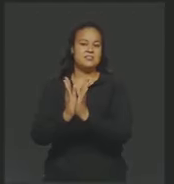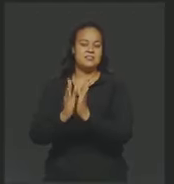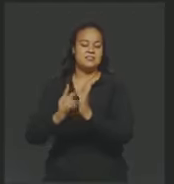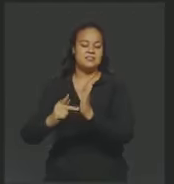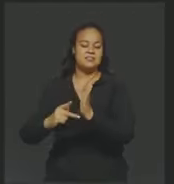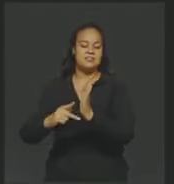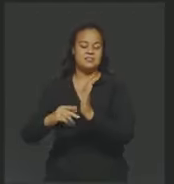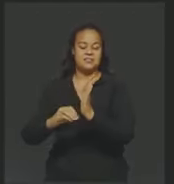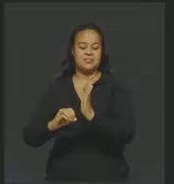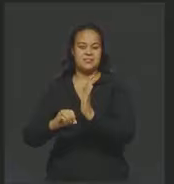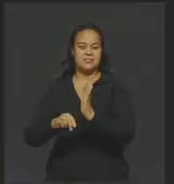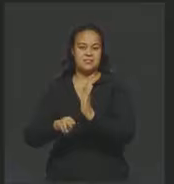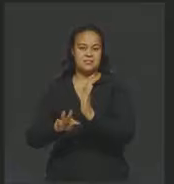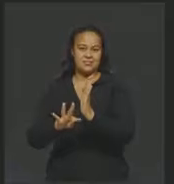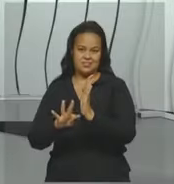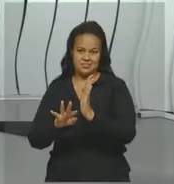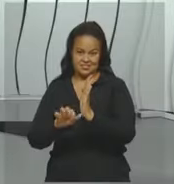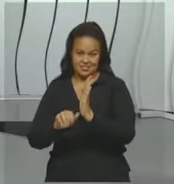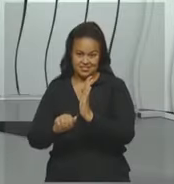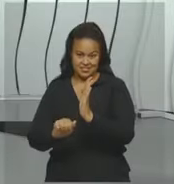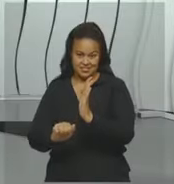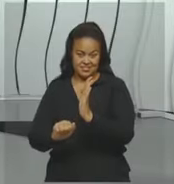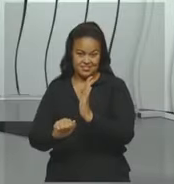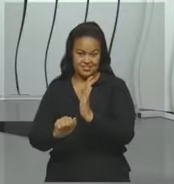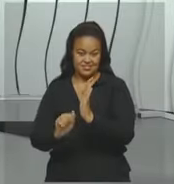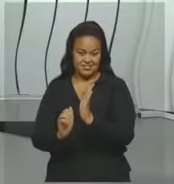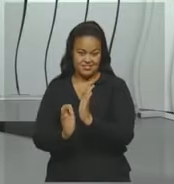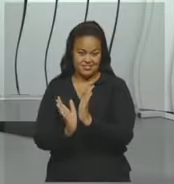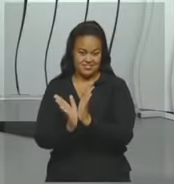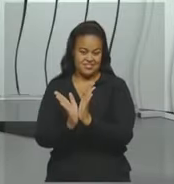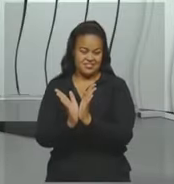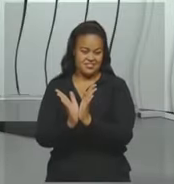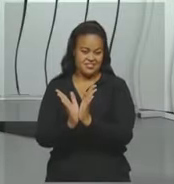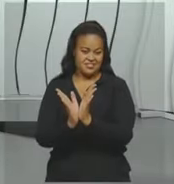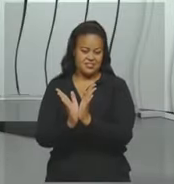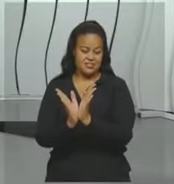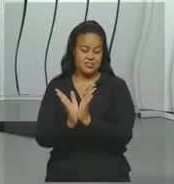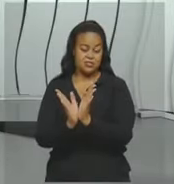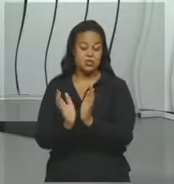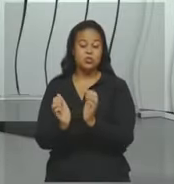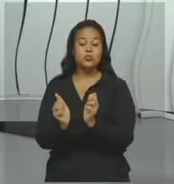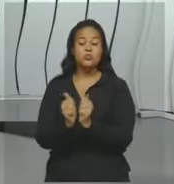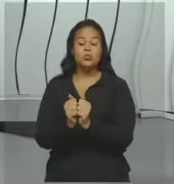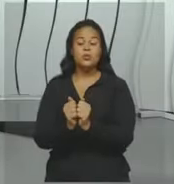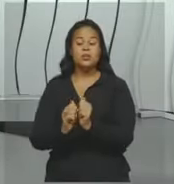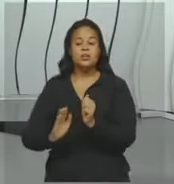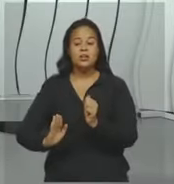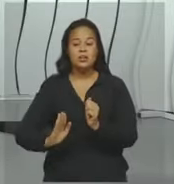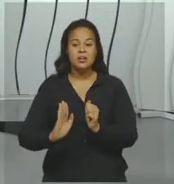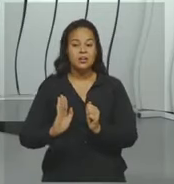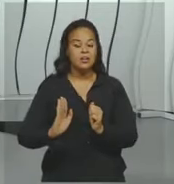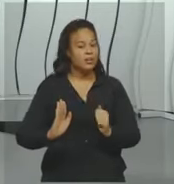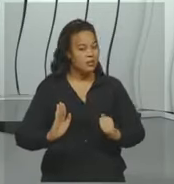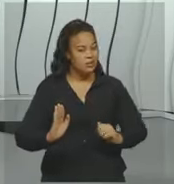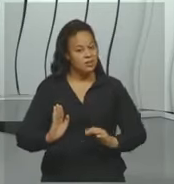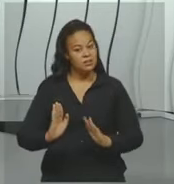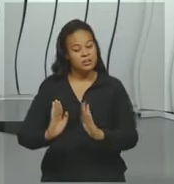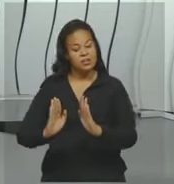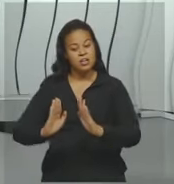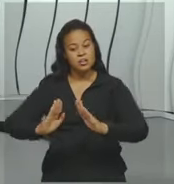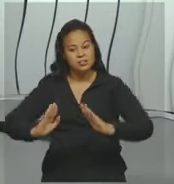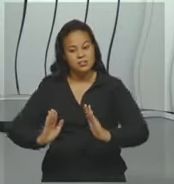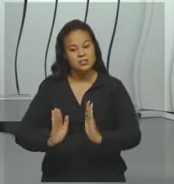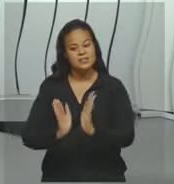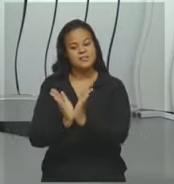Então, a cunha trata-se então de uma junção de dois planos inclinados que vão gerar uma ponta. Se eu olhasse